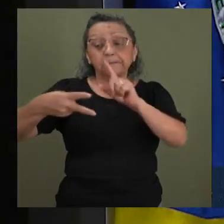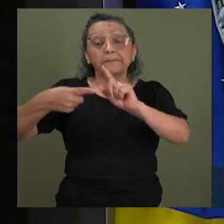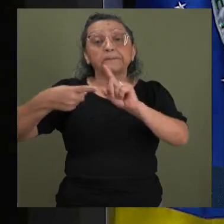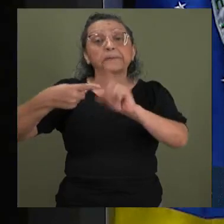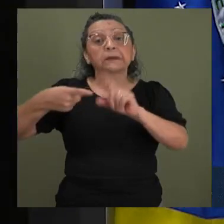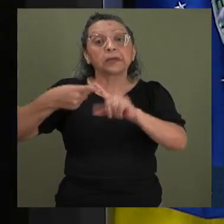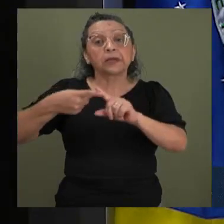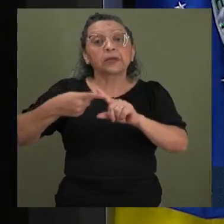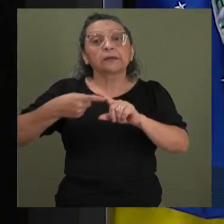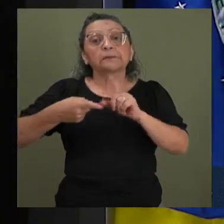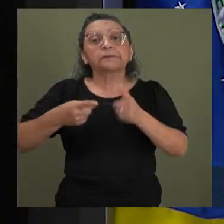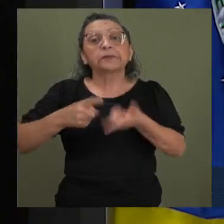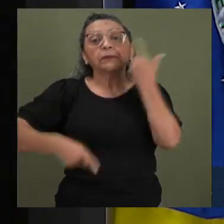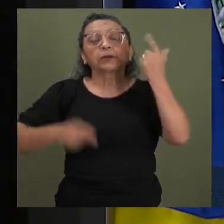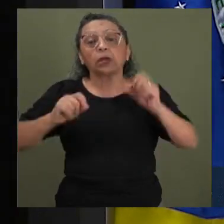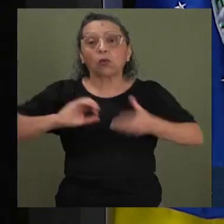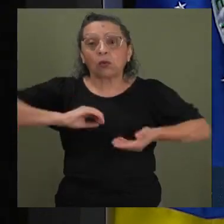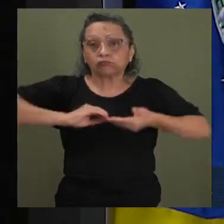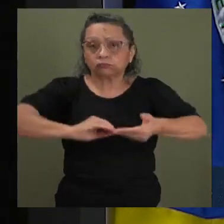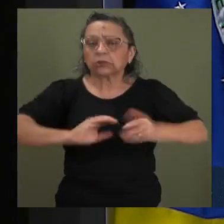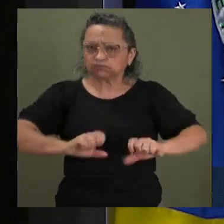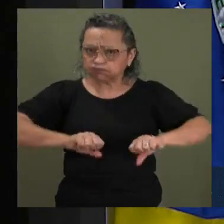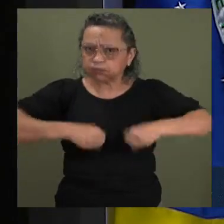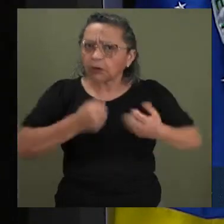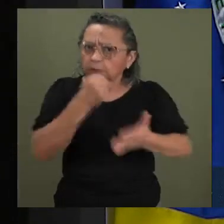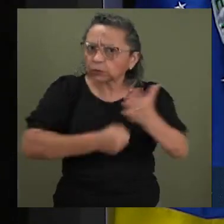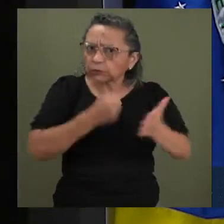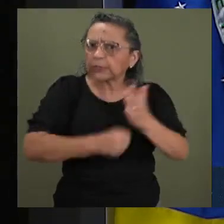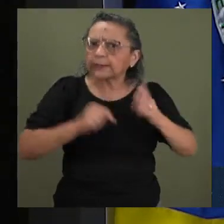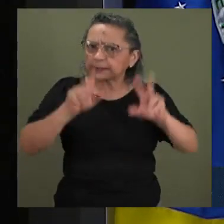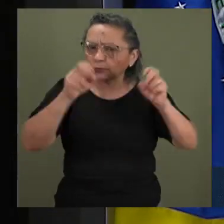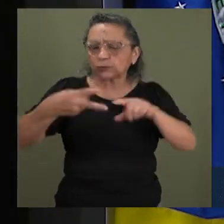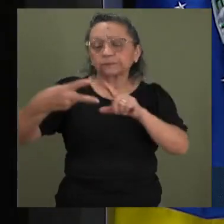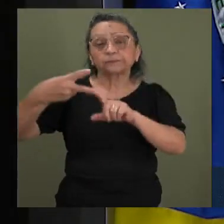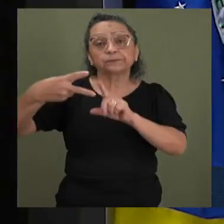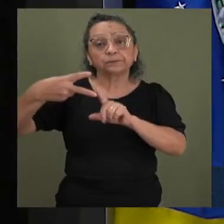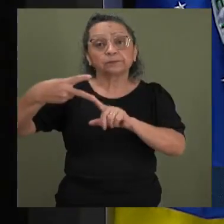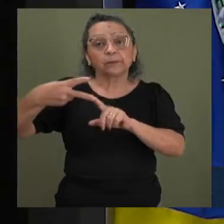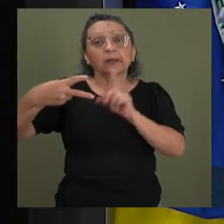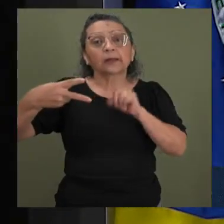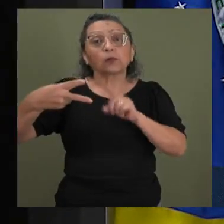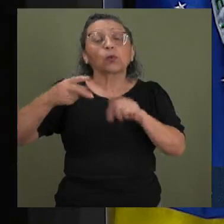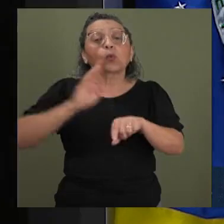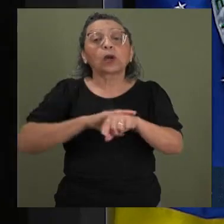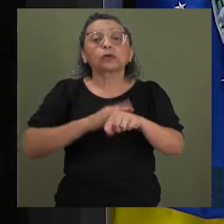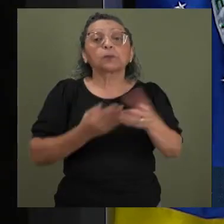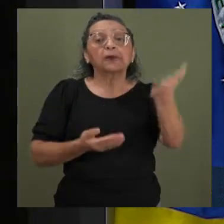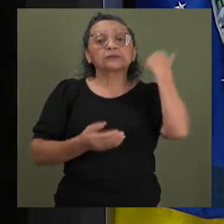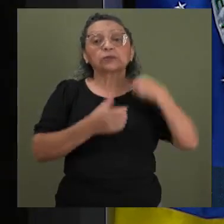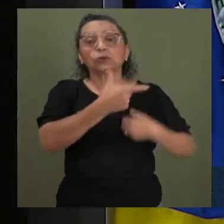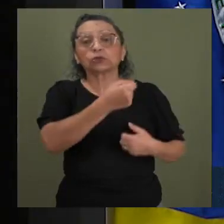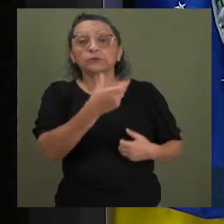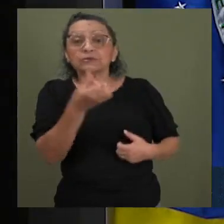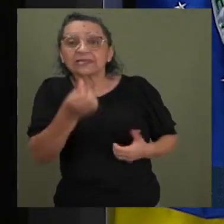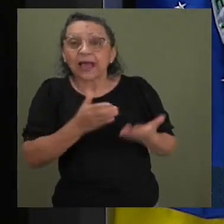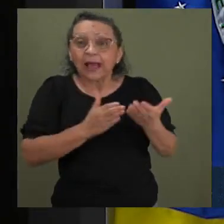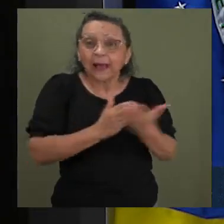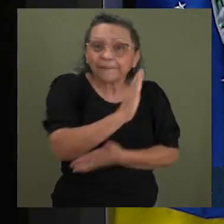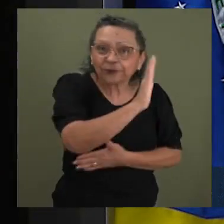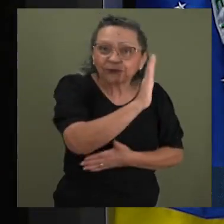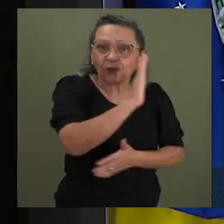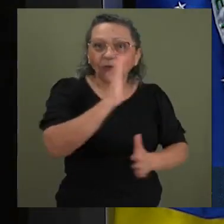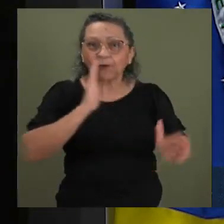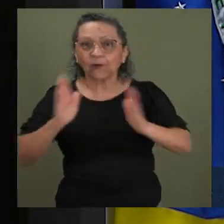atuando intensamente nesse assunto. E segundo, que ao ser aprovado em 2006 no governo Lula e